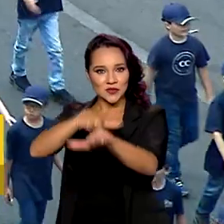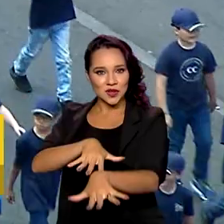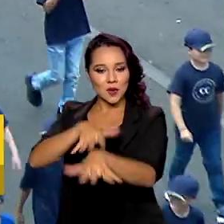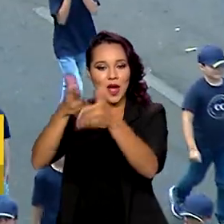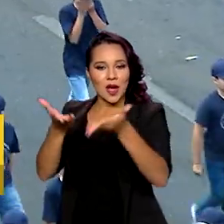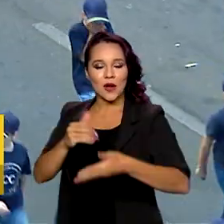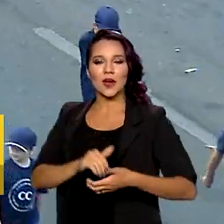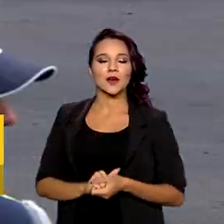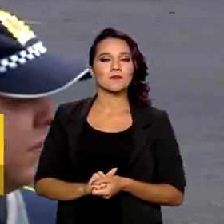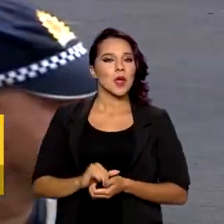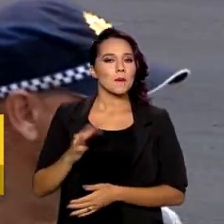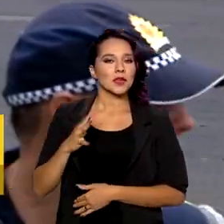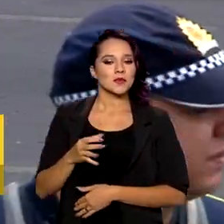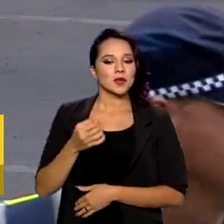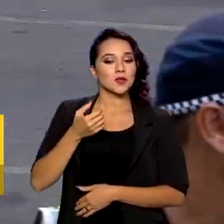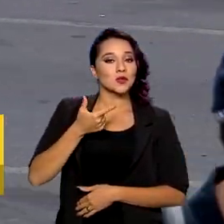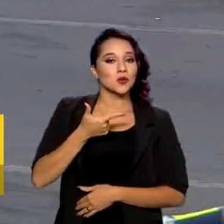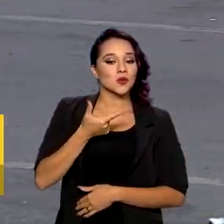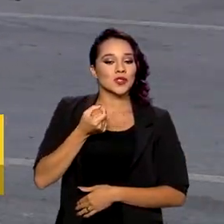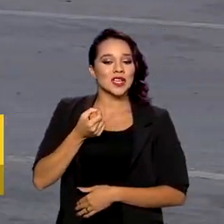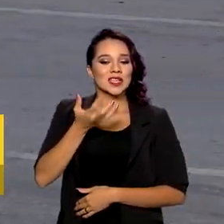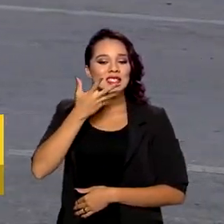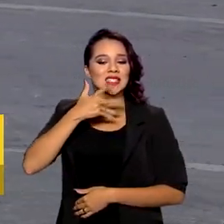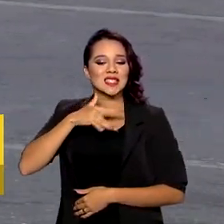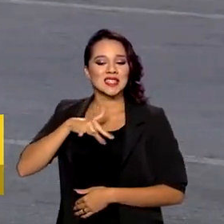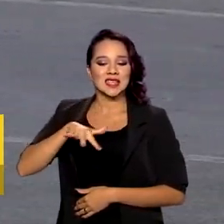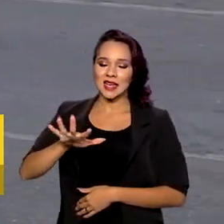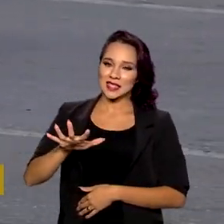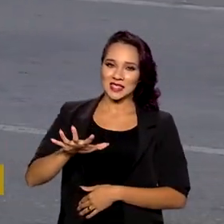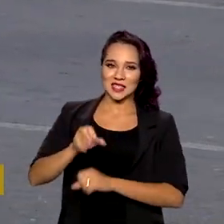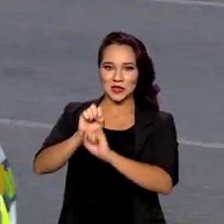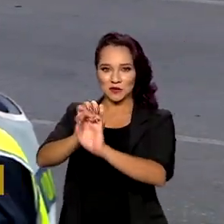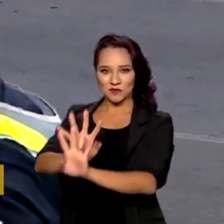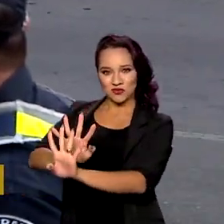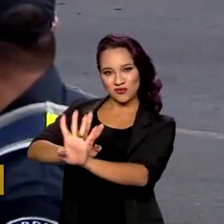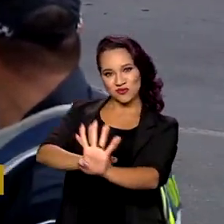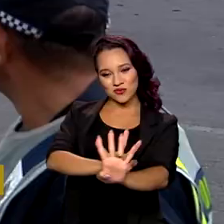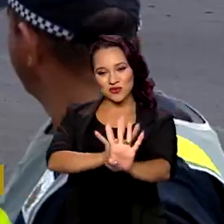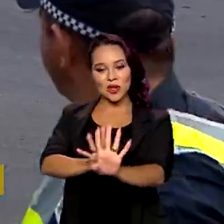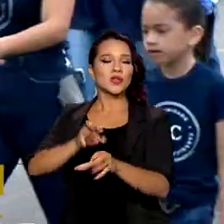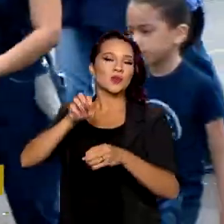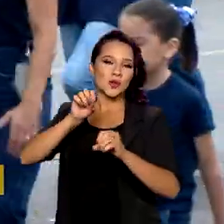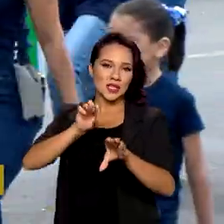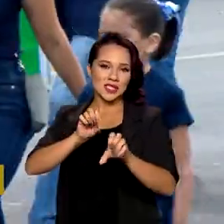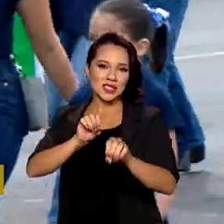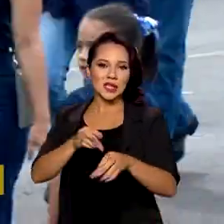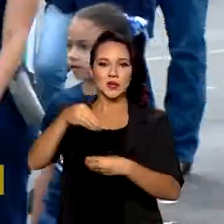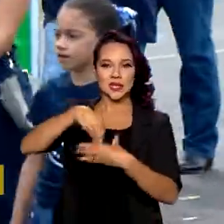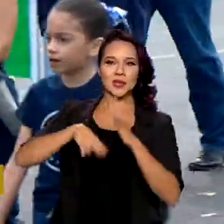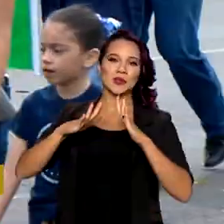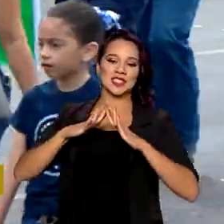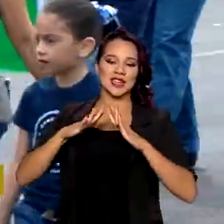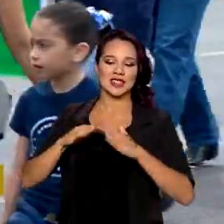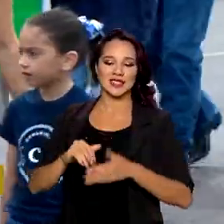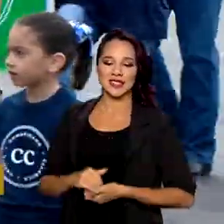momento, aproximadamente 200 crianças em formação nesta modalidade de ensino.